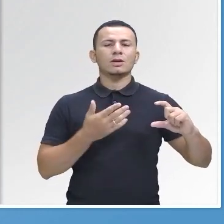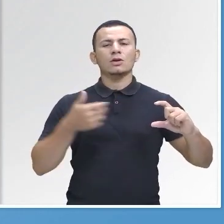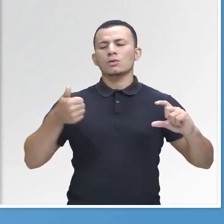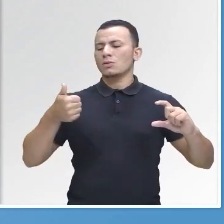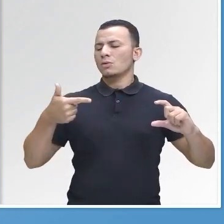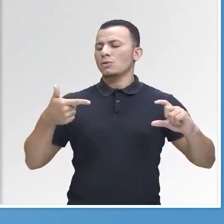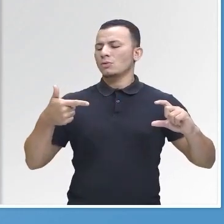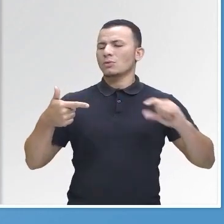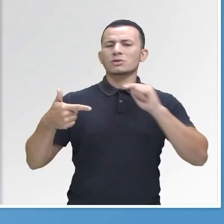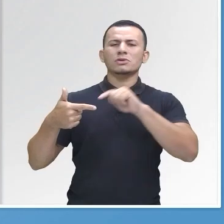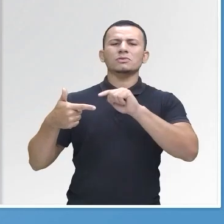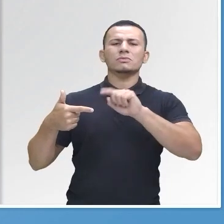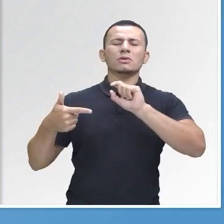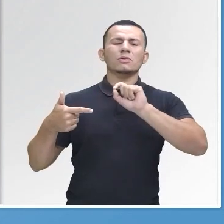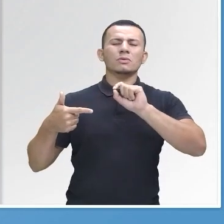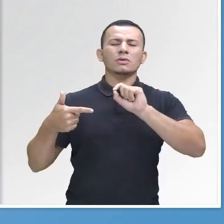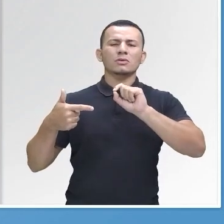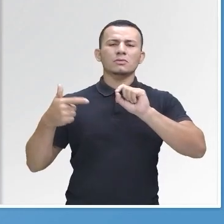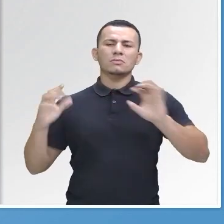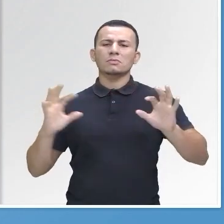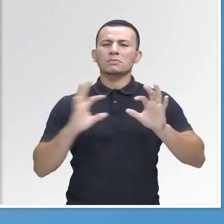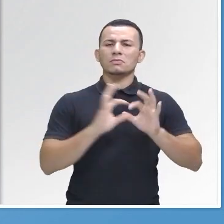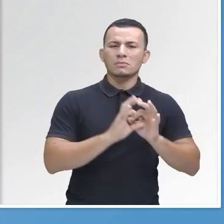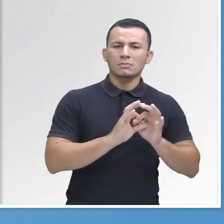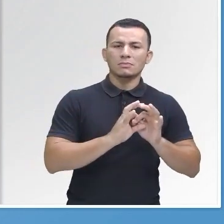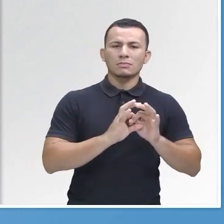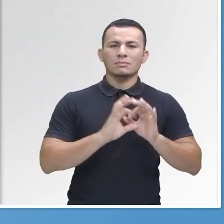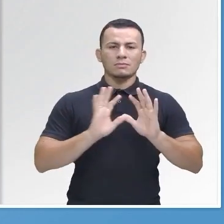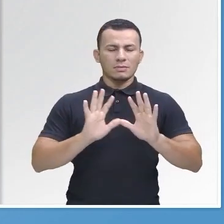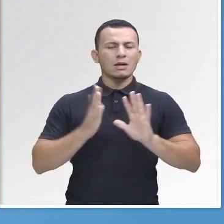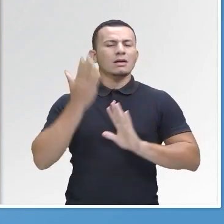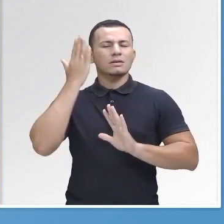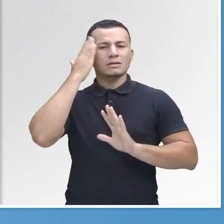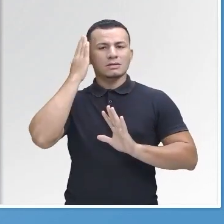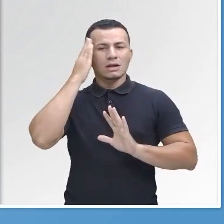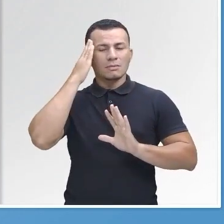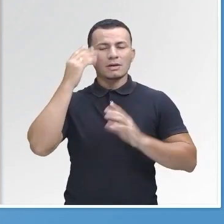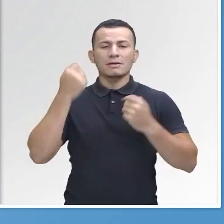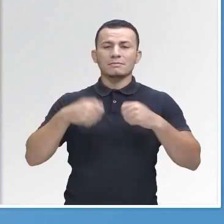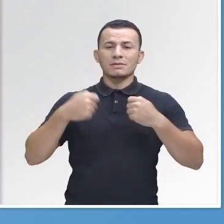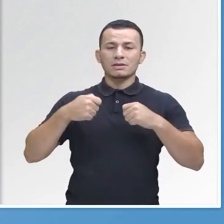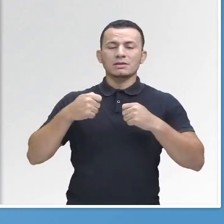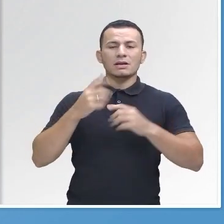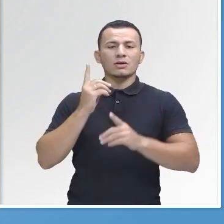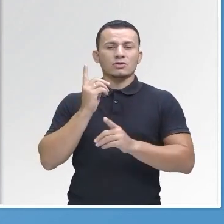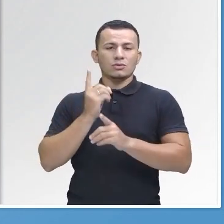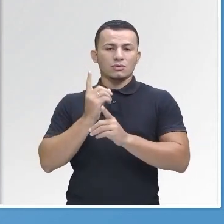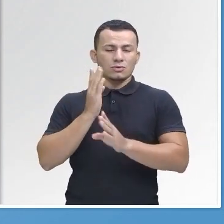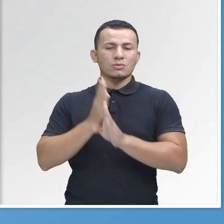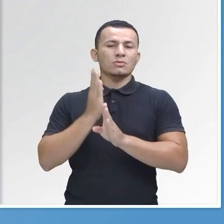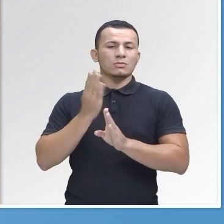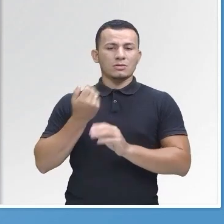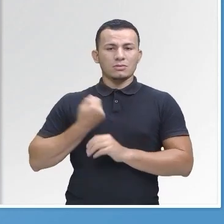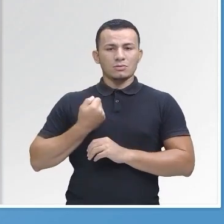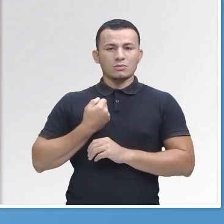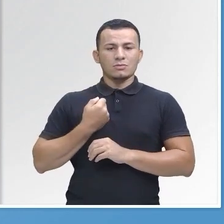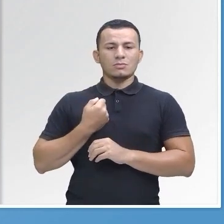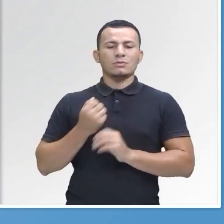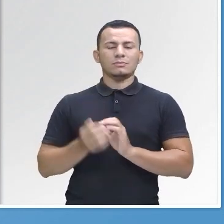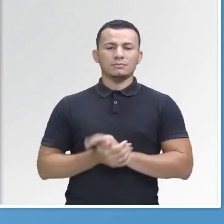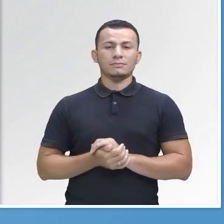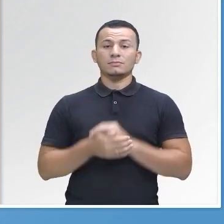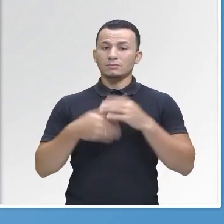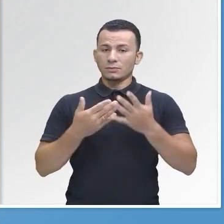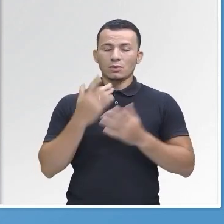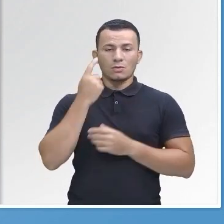quanto é que o 12 representa dessa barra? Para eu saber isso, eu tenho que descobrir esse nosso denominador. Como é que eu descubro o denominador? Eu vou pegar o 60,